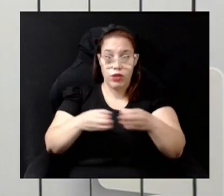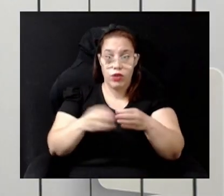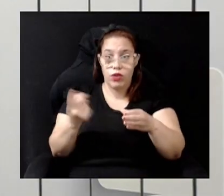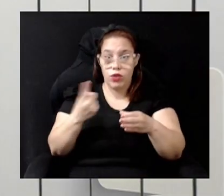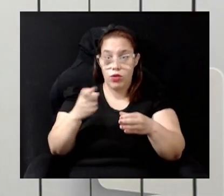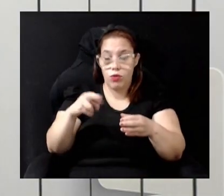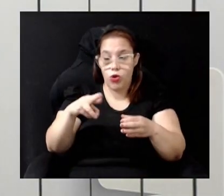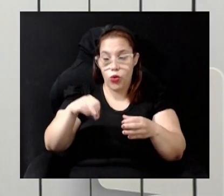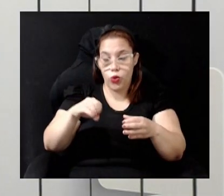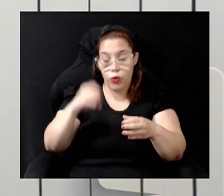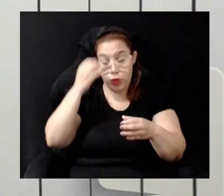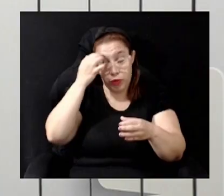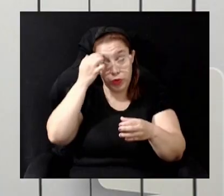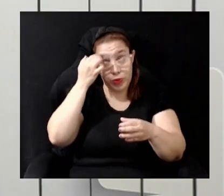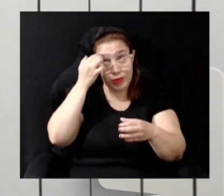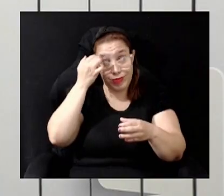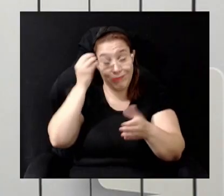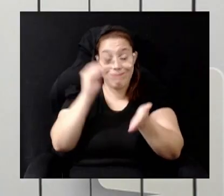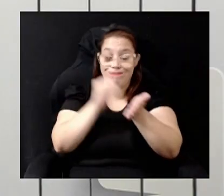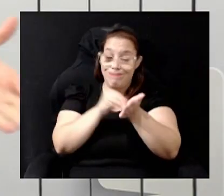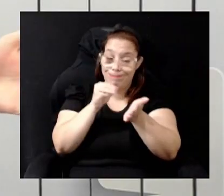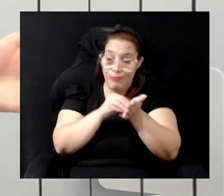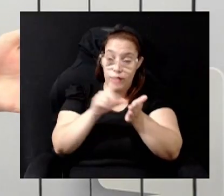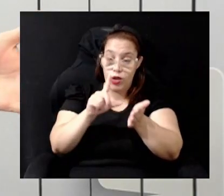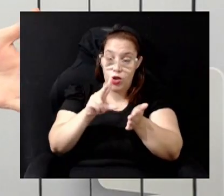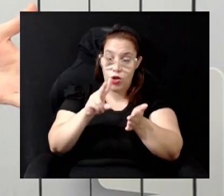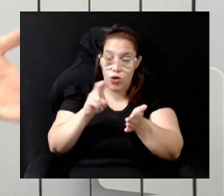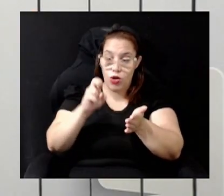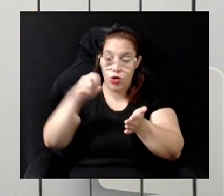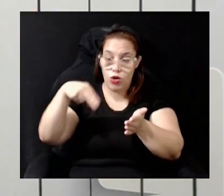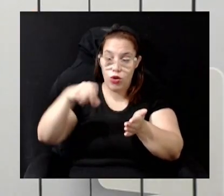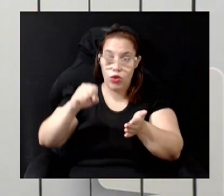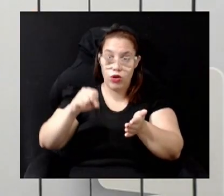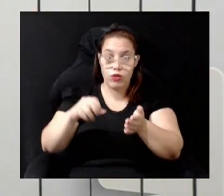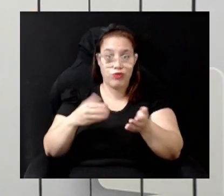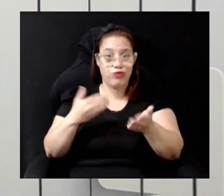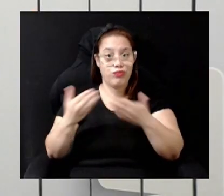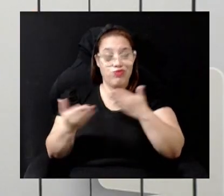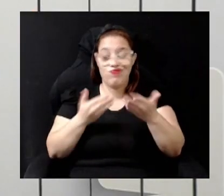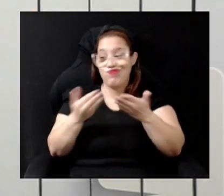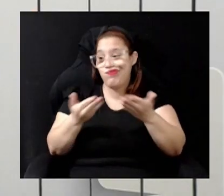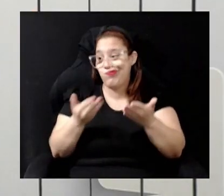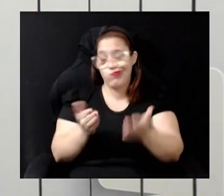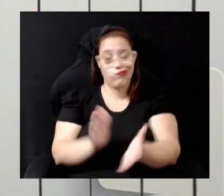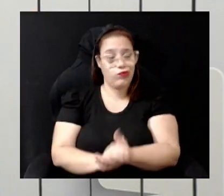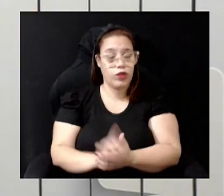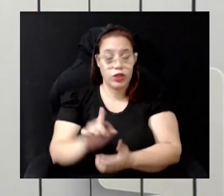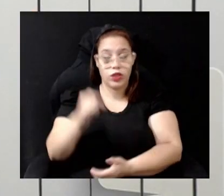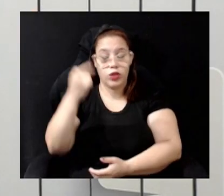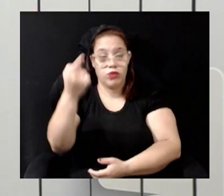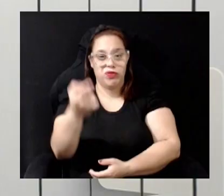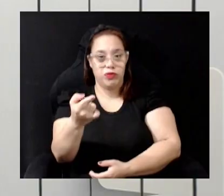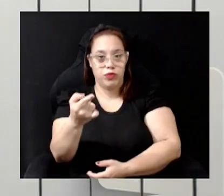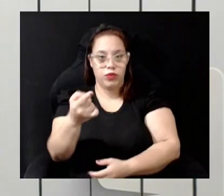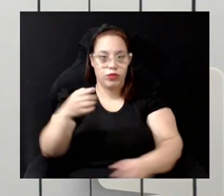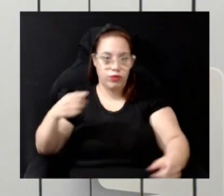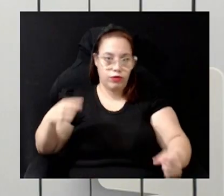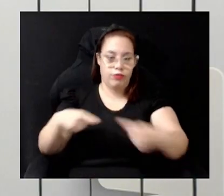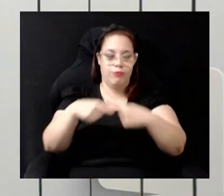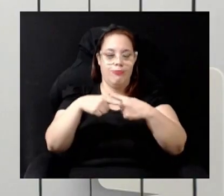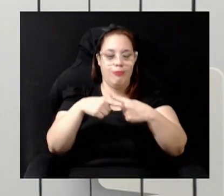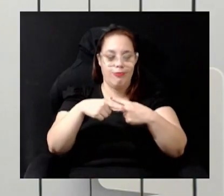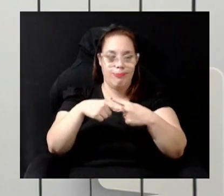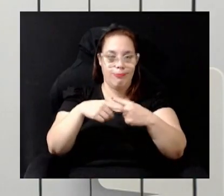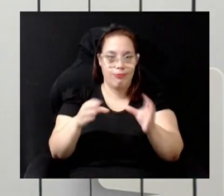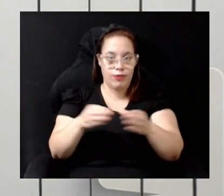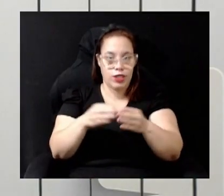Mendes, esta falta do Luan Dias, mas não teve competência. E aí, do outro lado, enfrentou uma equipe competente,